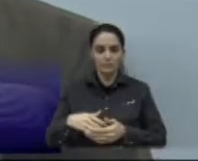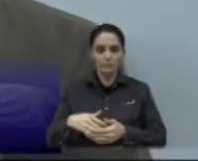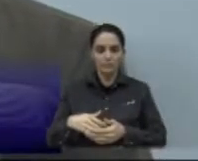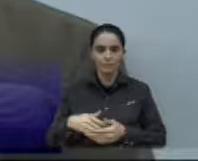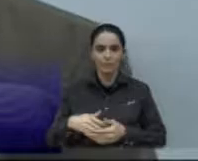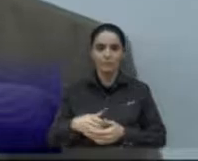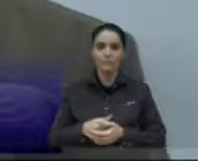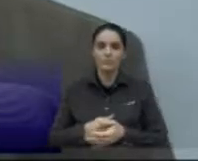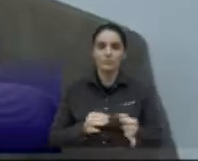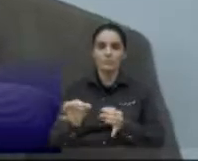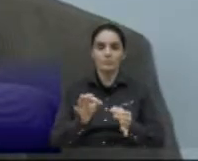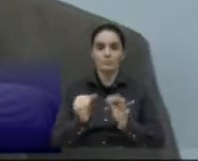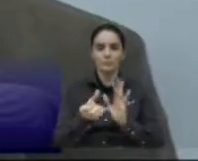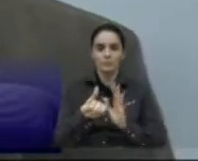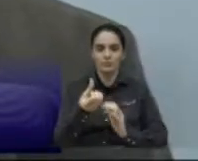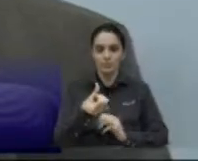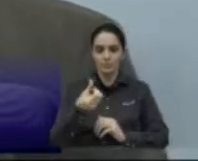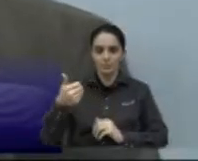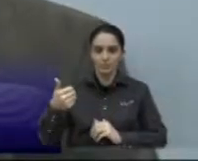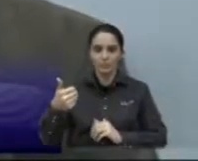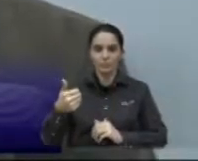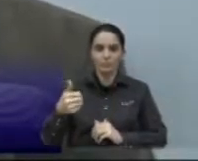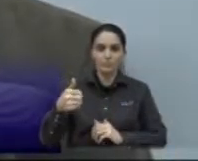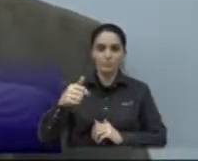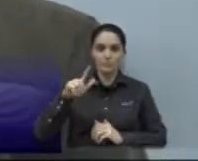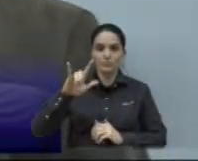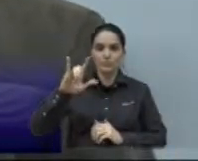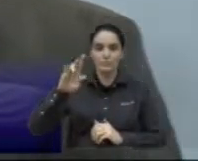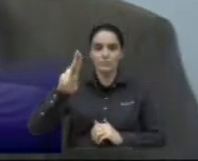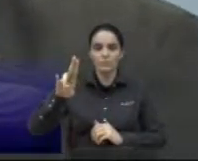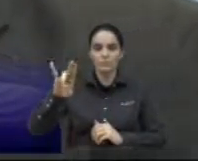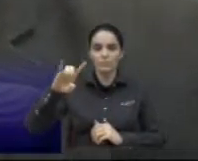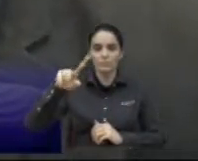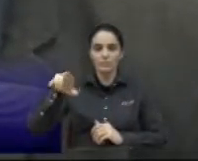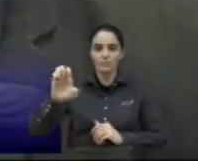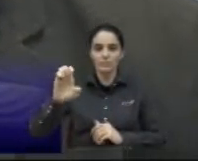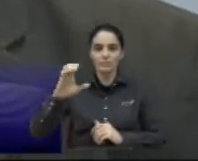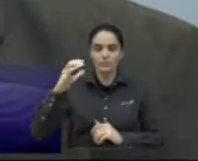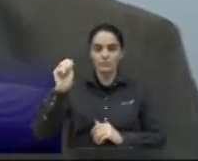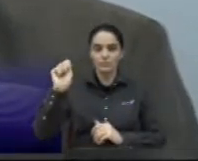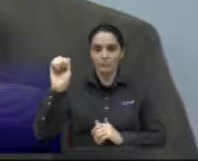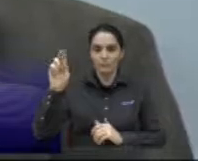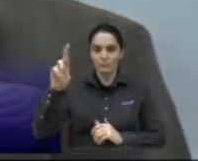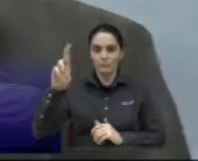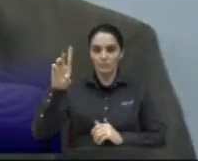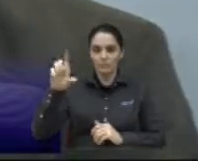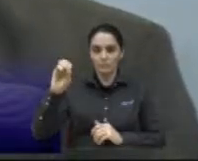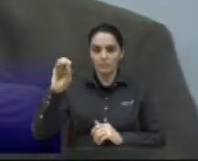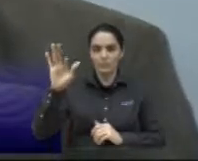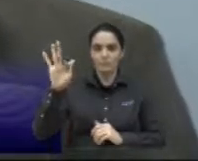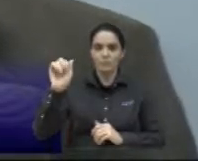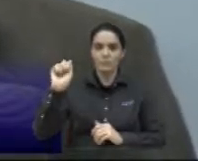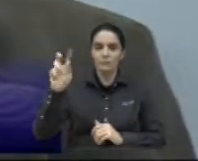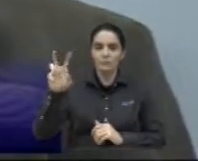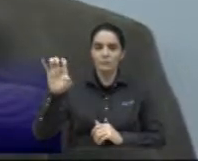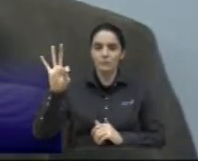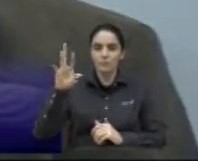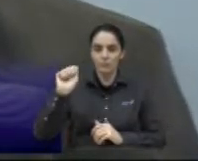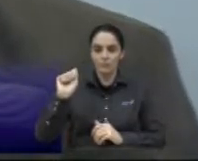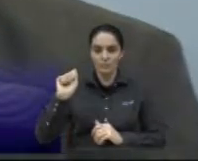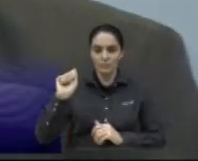6º da pauta, o senhor Luiz Carlos Faveta, quem jogou futebol, eu ainda joguei futebol na década